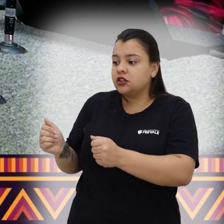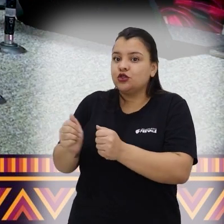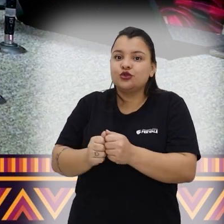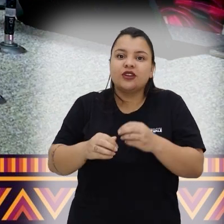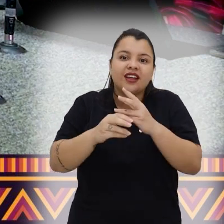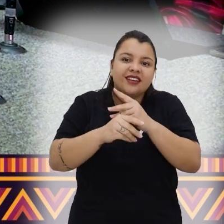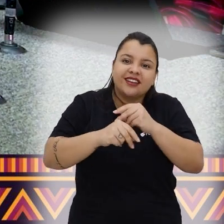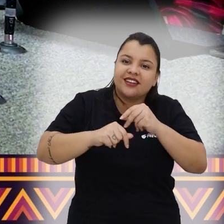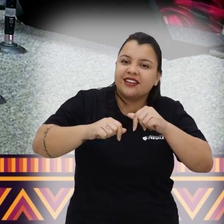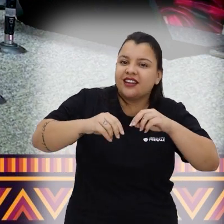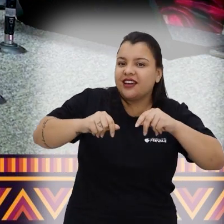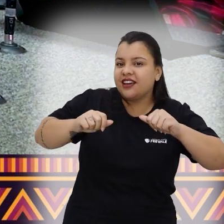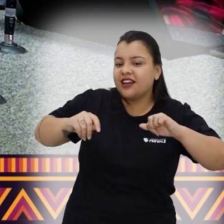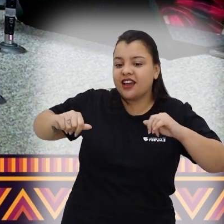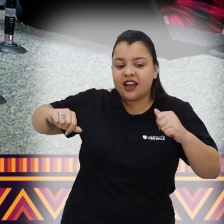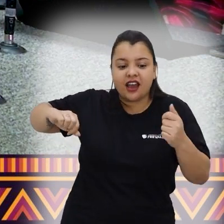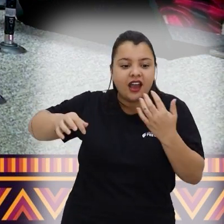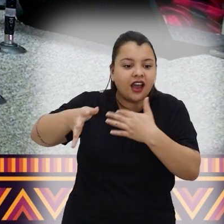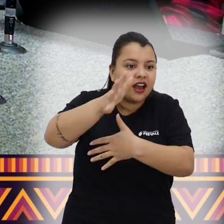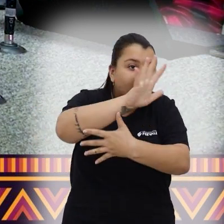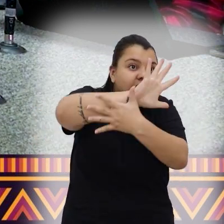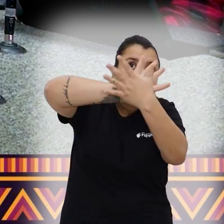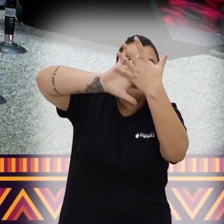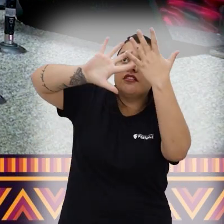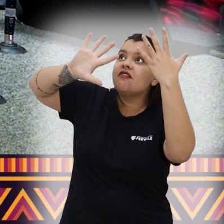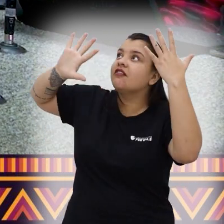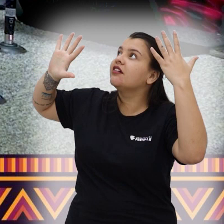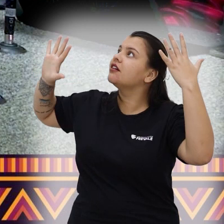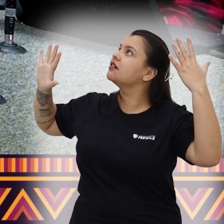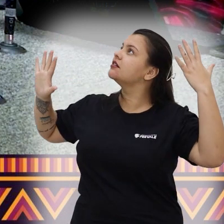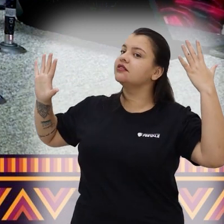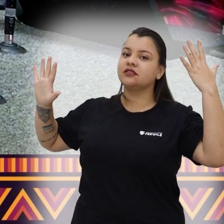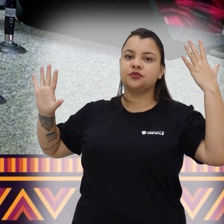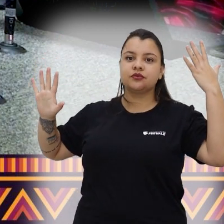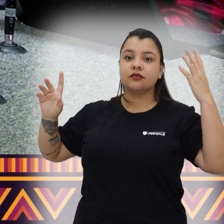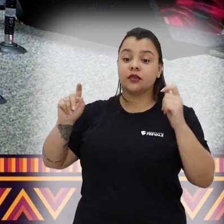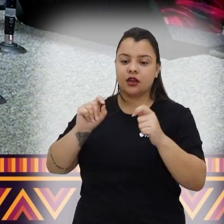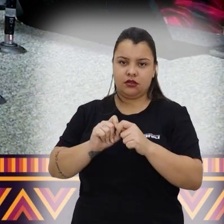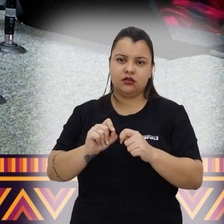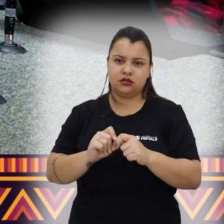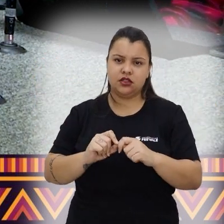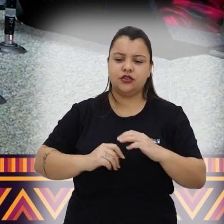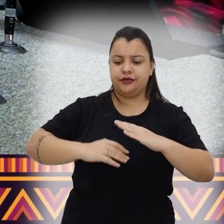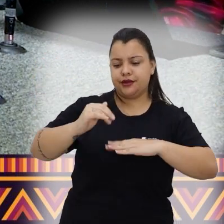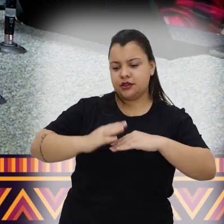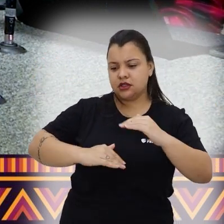Terra, vinculada ao universo. Então, quando a gente faz esse exercício que a gente chama de evolução,